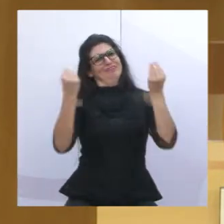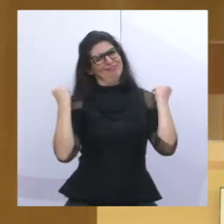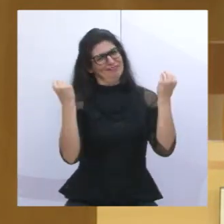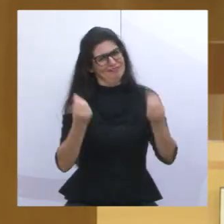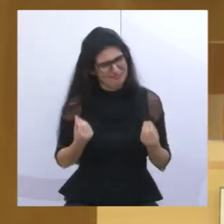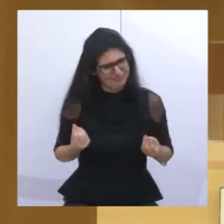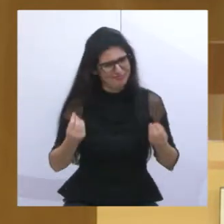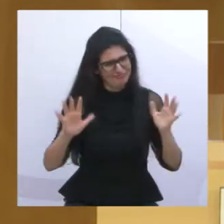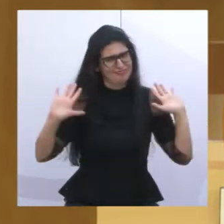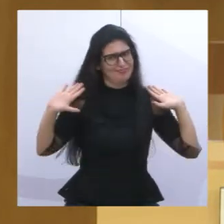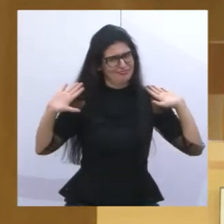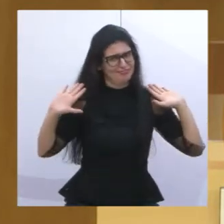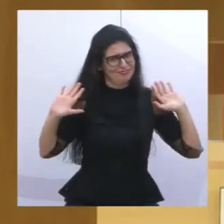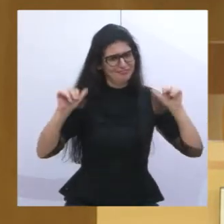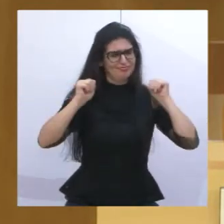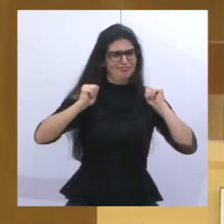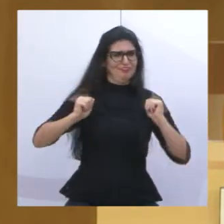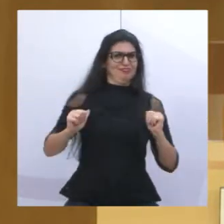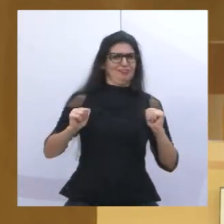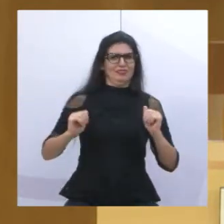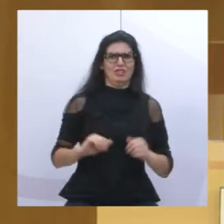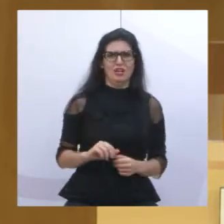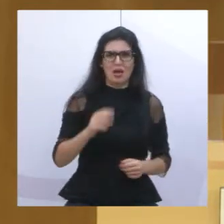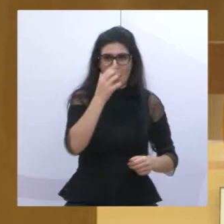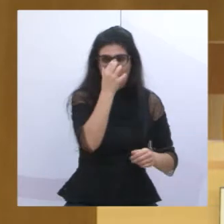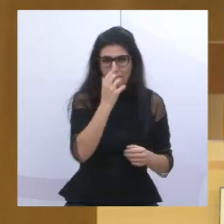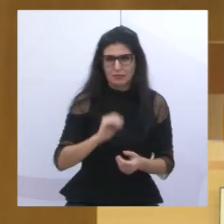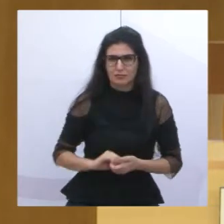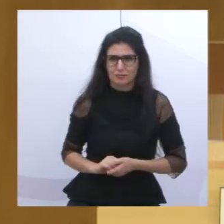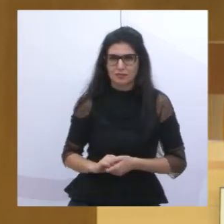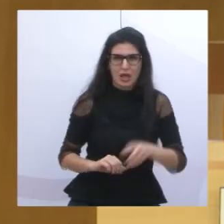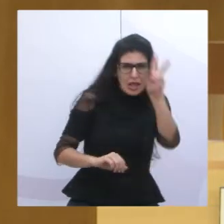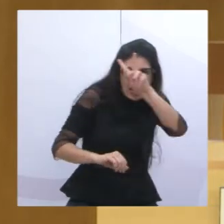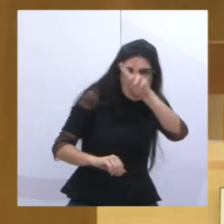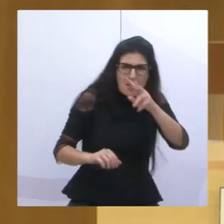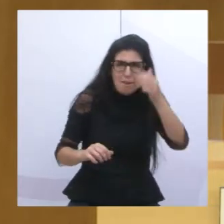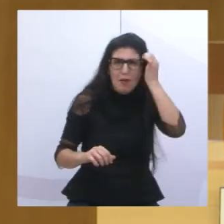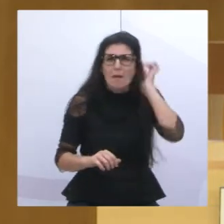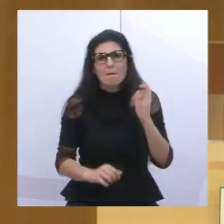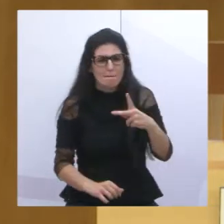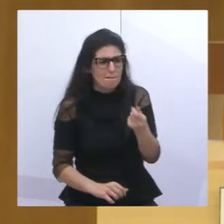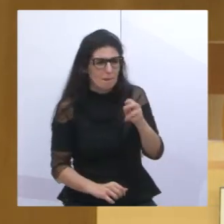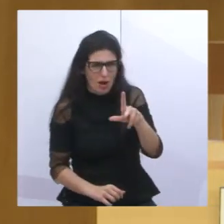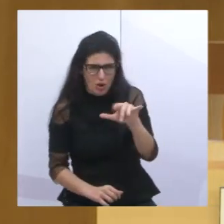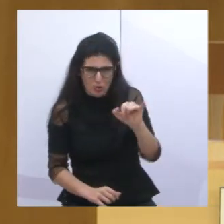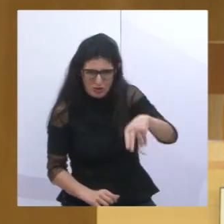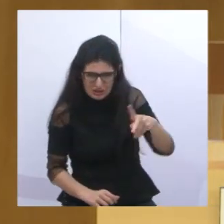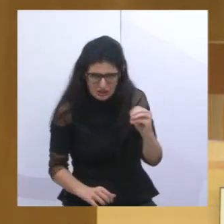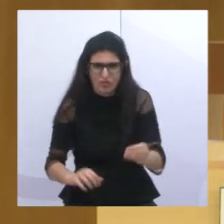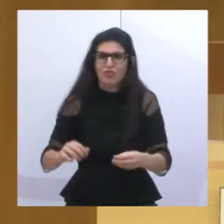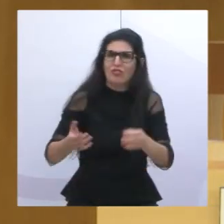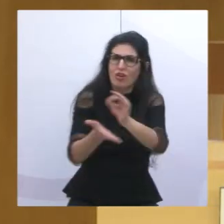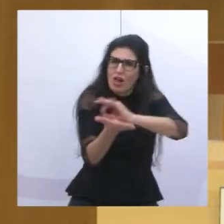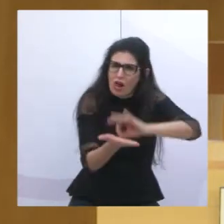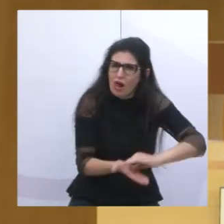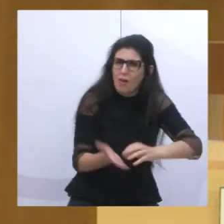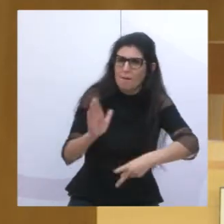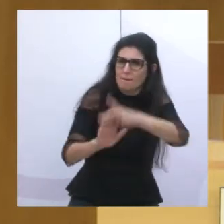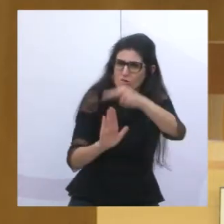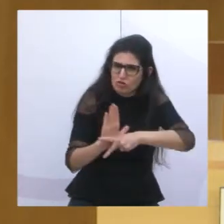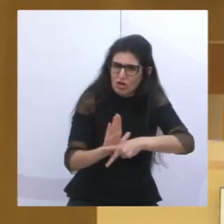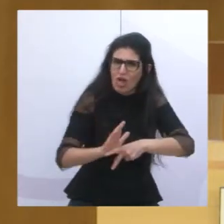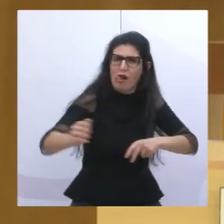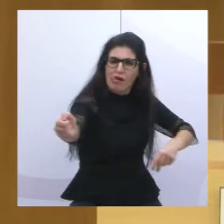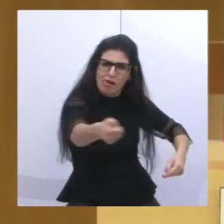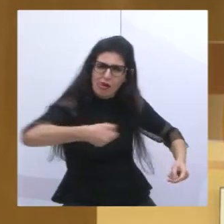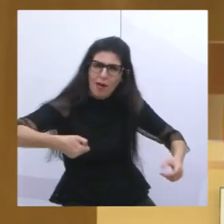de projeto que aprovamos aqui, tipo, um do nobre vereador Paulinho dos Condutores, que fez aí um projeto aqui dizendo para manter os cobradores